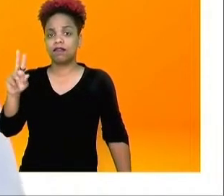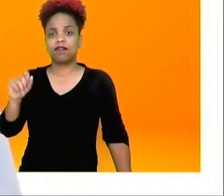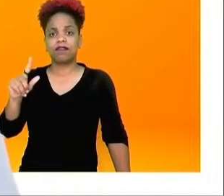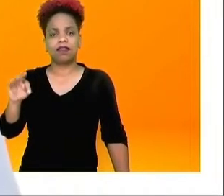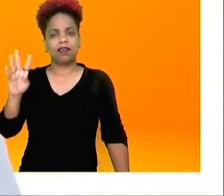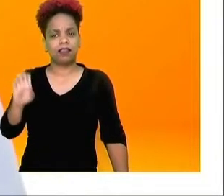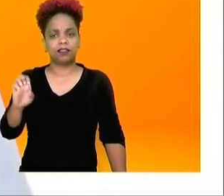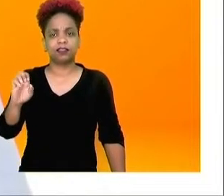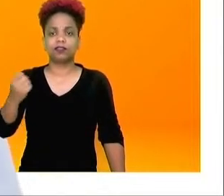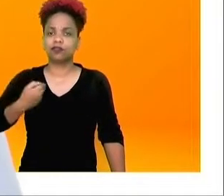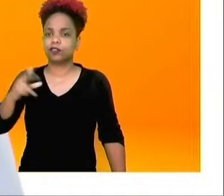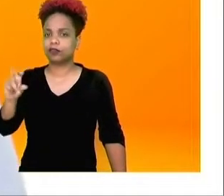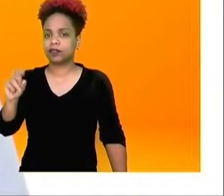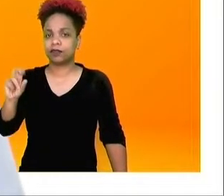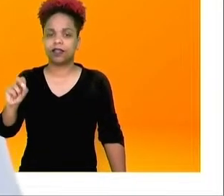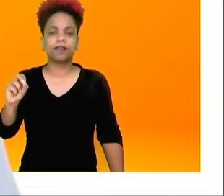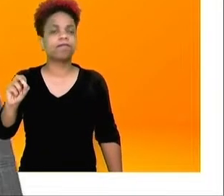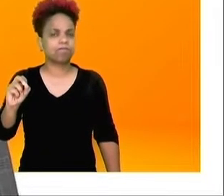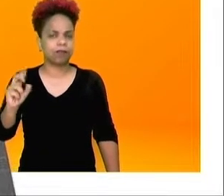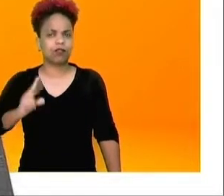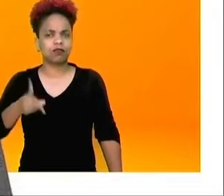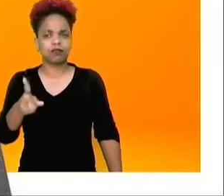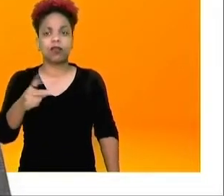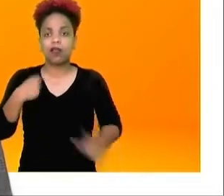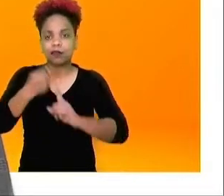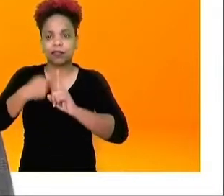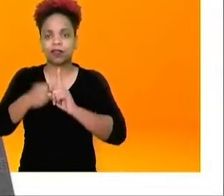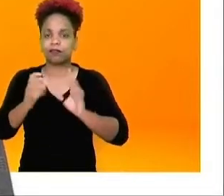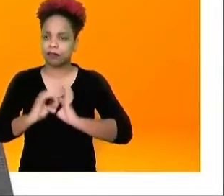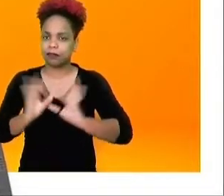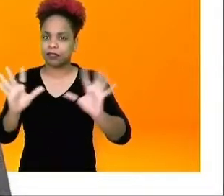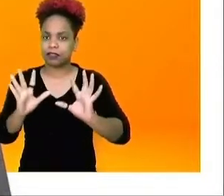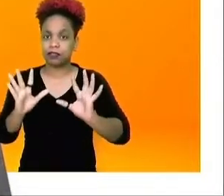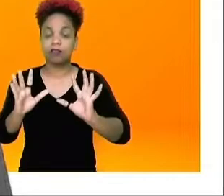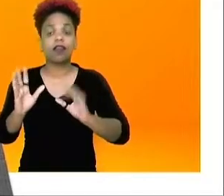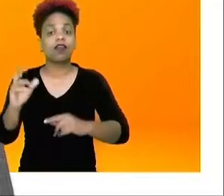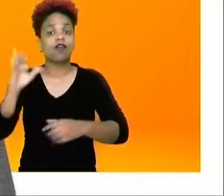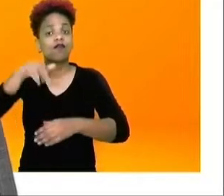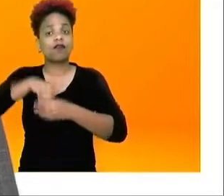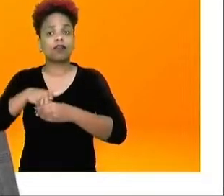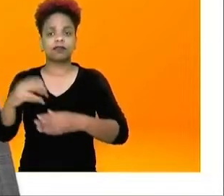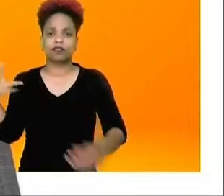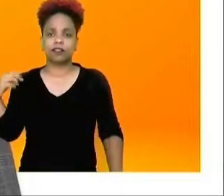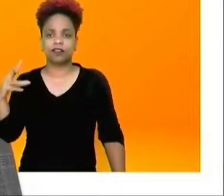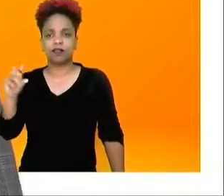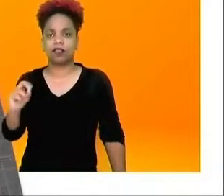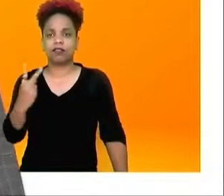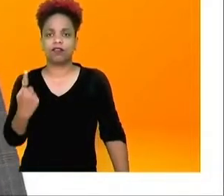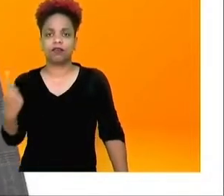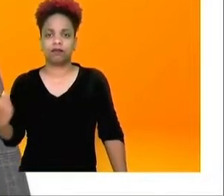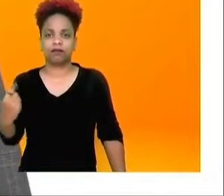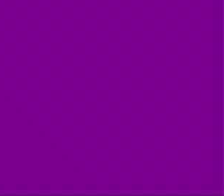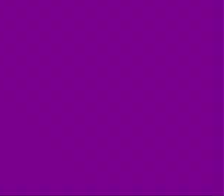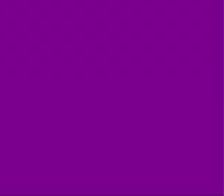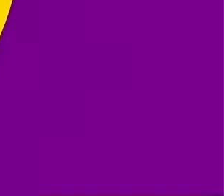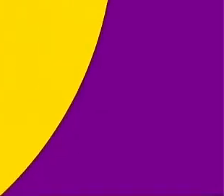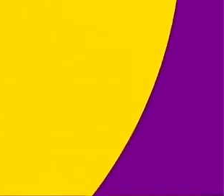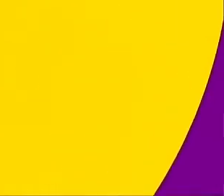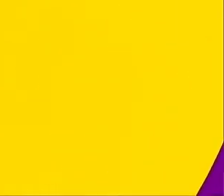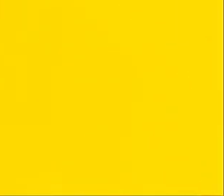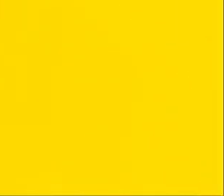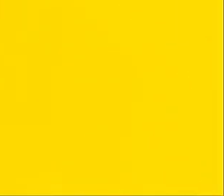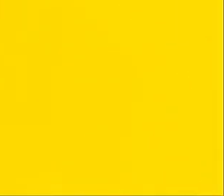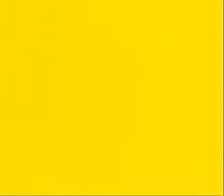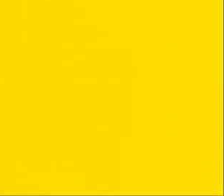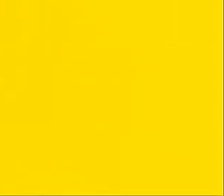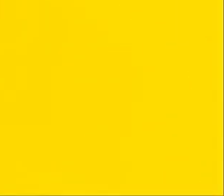Valente, federal 50-50. Quero continuar lutando pela democracia. Vote Luiz Arundino, deputada federal 50-21. Pessoal,